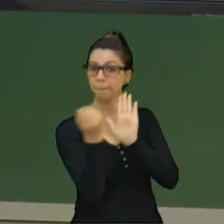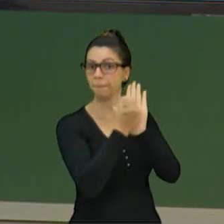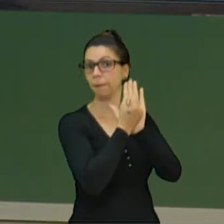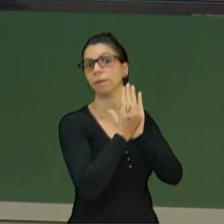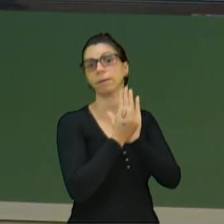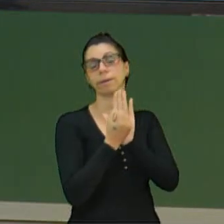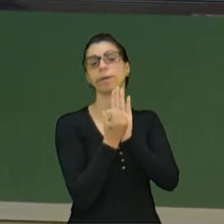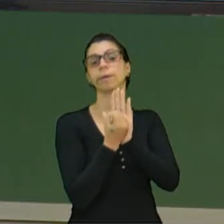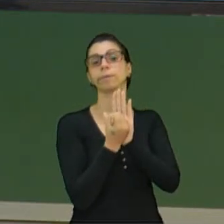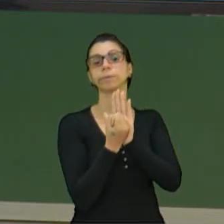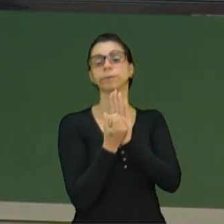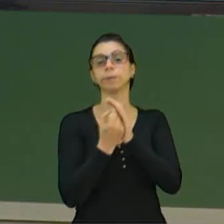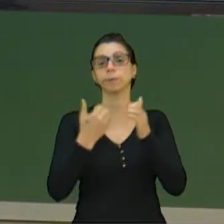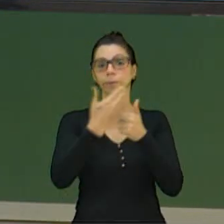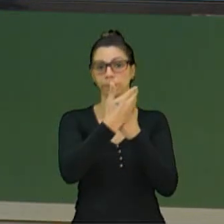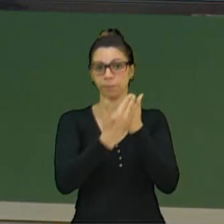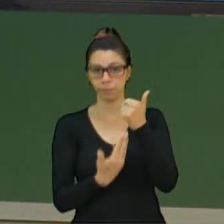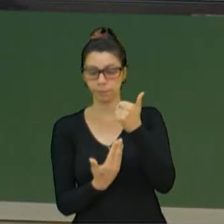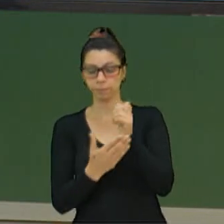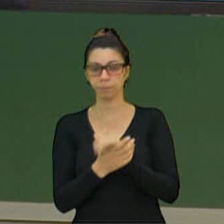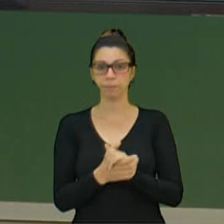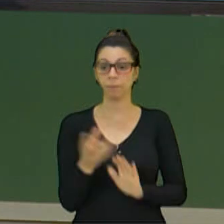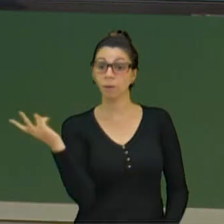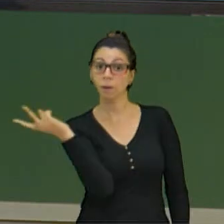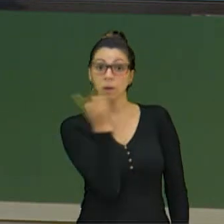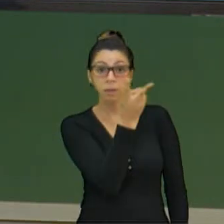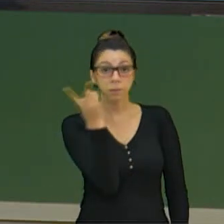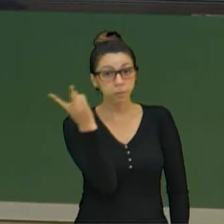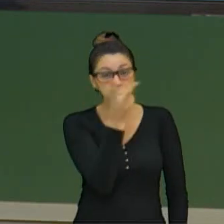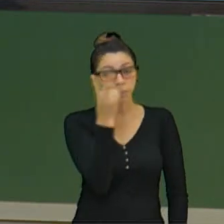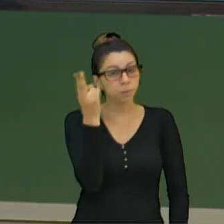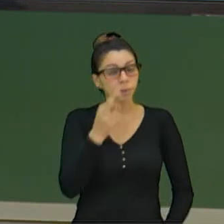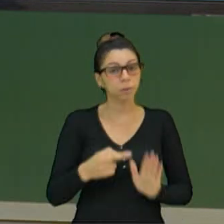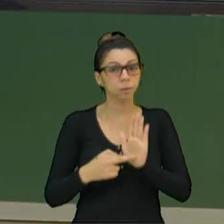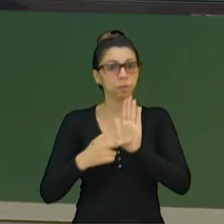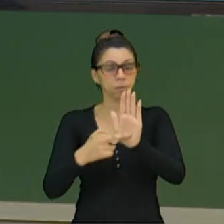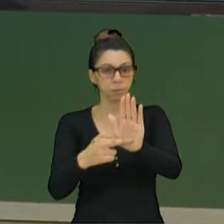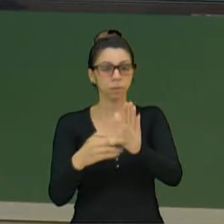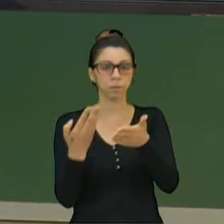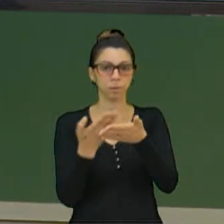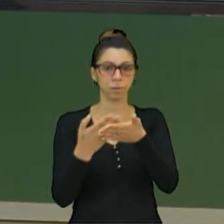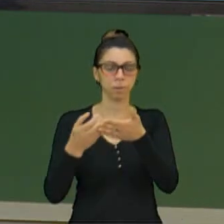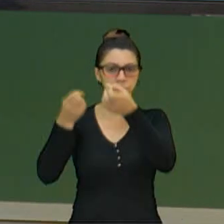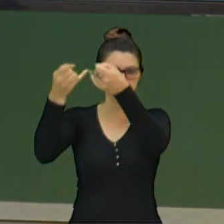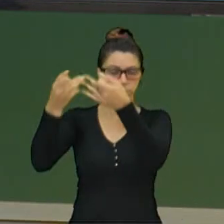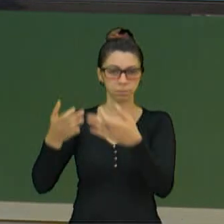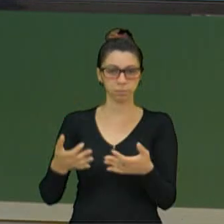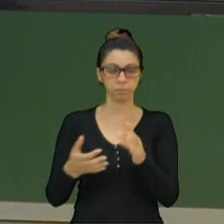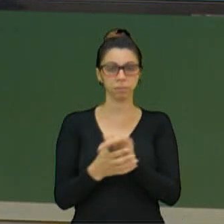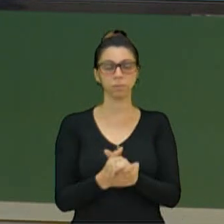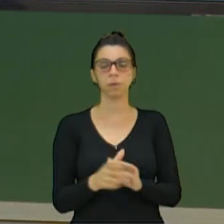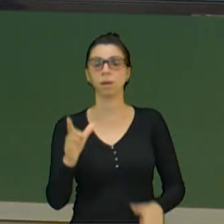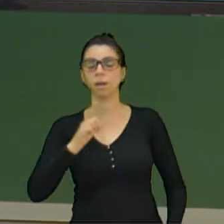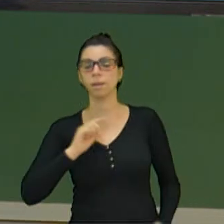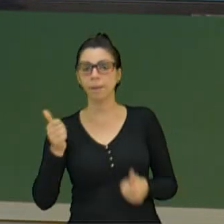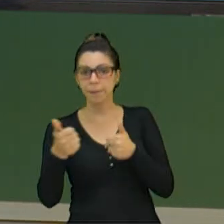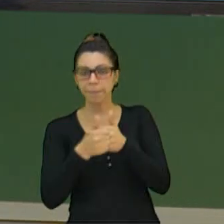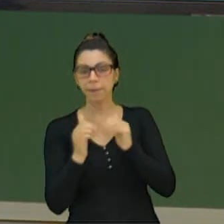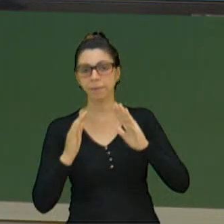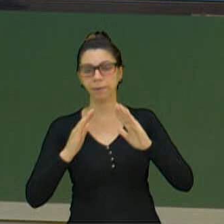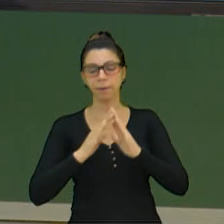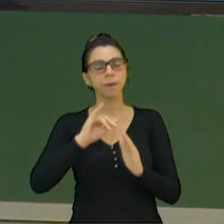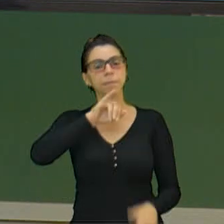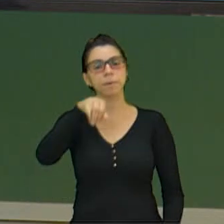estado. Essas duas plantas aqui a gente vai usar como referência na próxima aula. Então, se você tiver uma perto de casa, aproveita